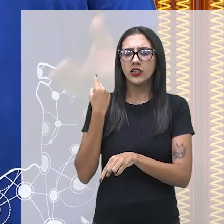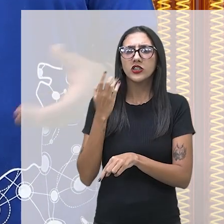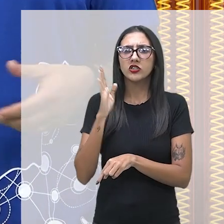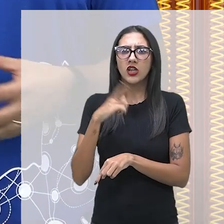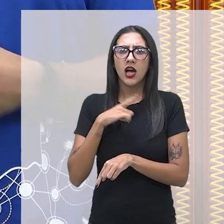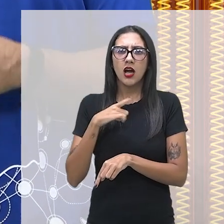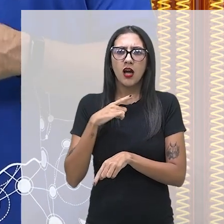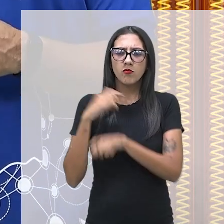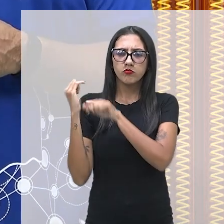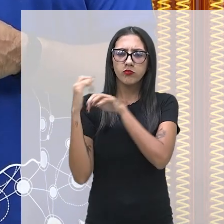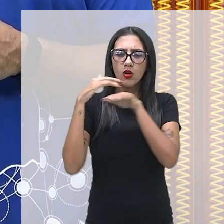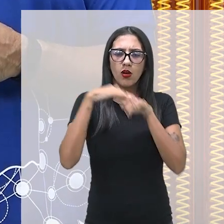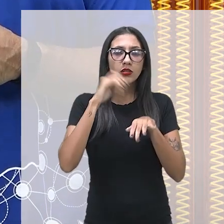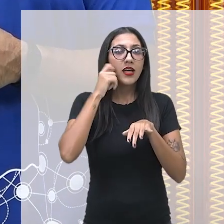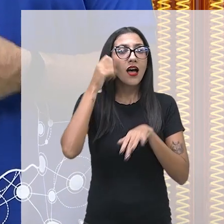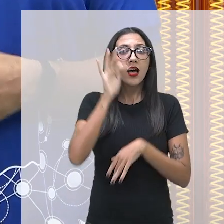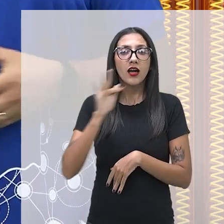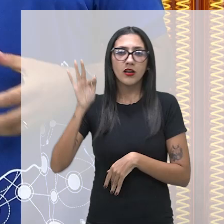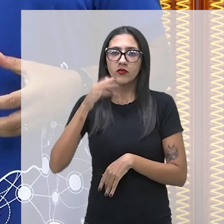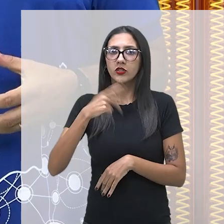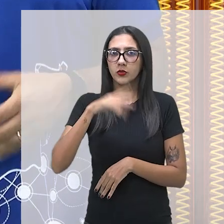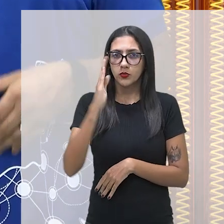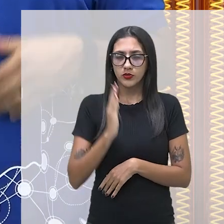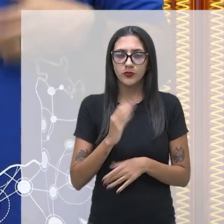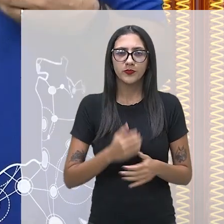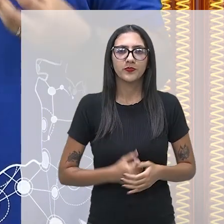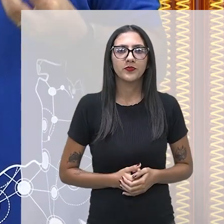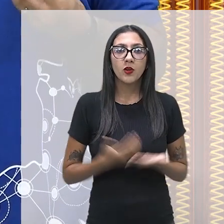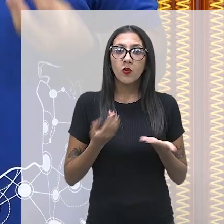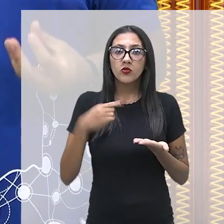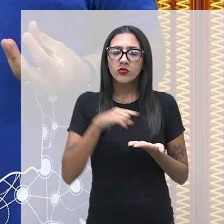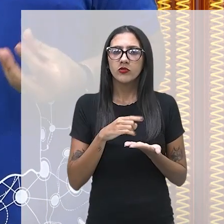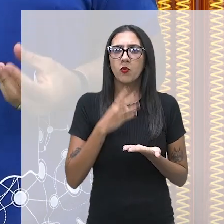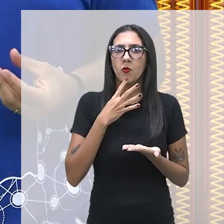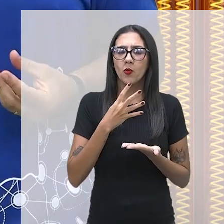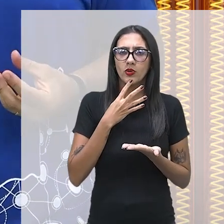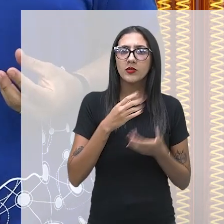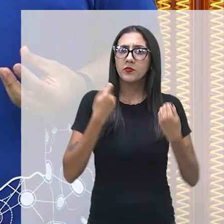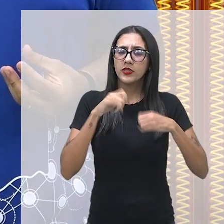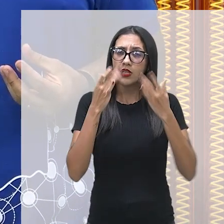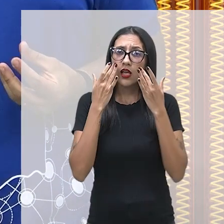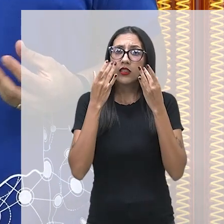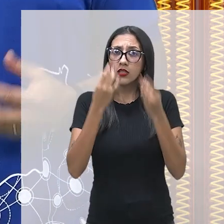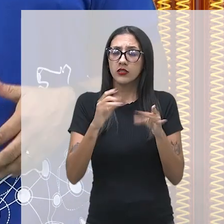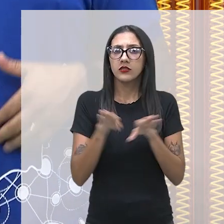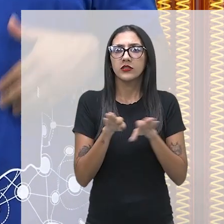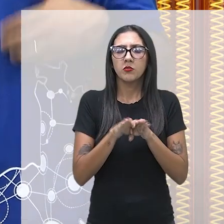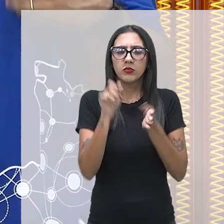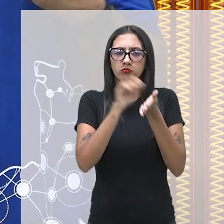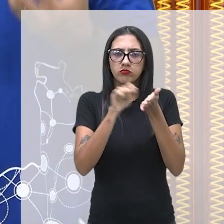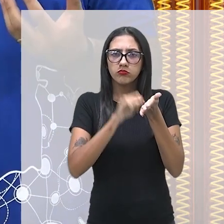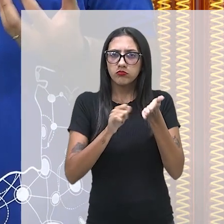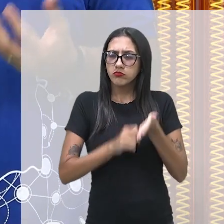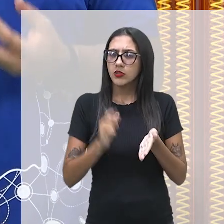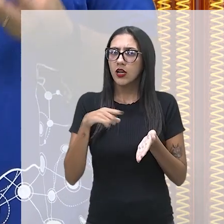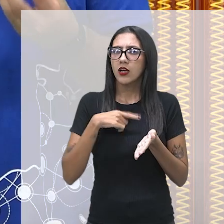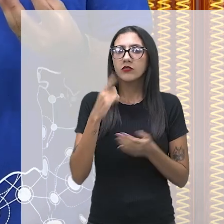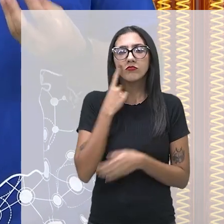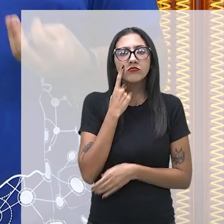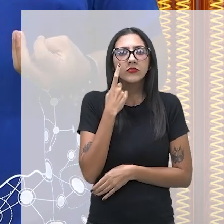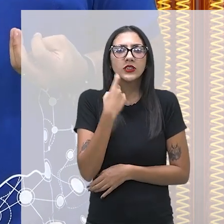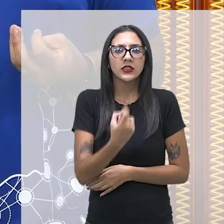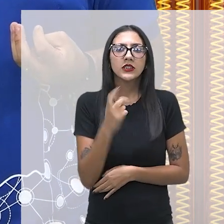a estudar esse momento da história brasileira e eu quero que vocês prestem atenção e tomem nota, porque é um assunto muito interessante